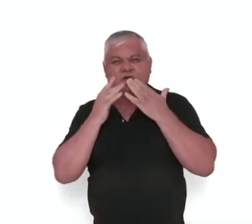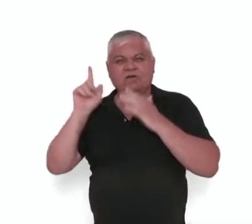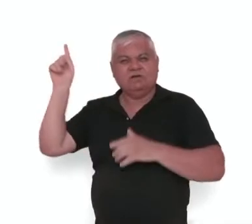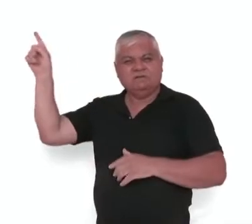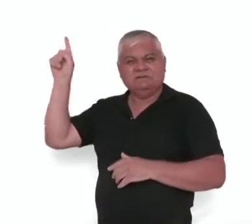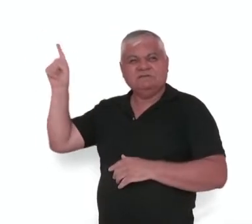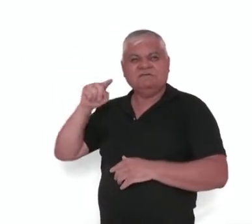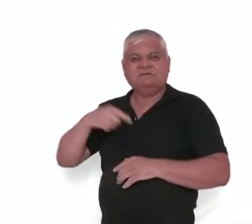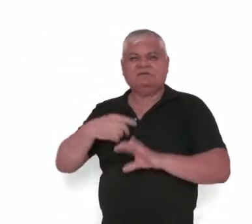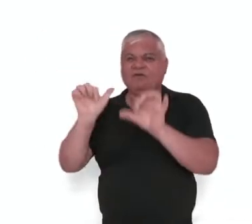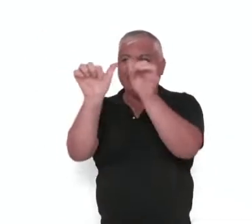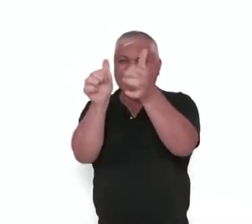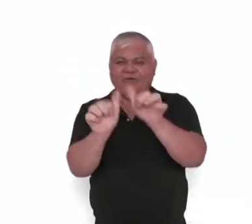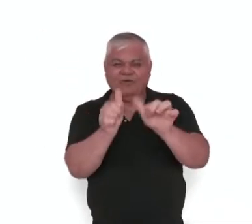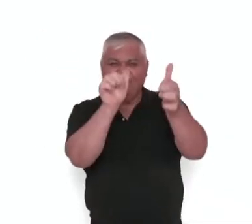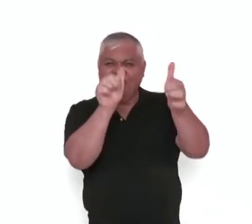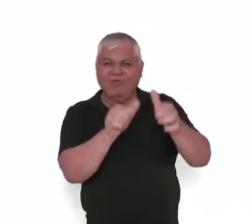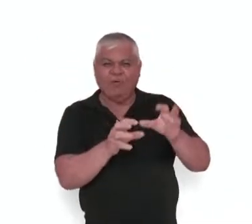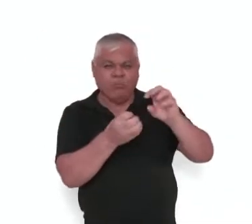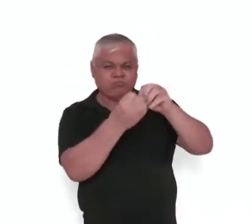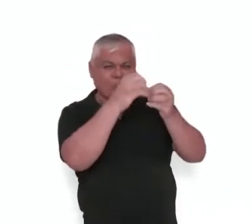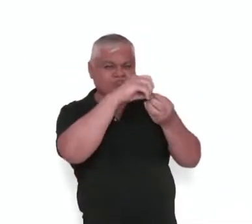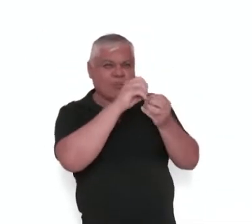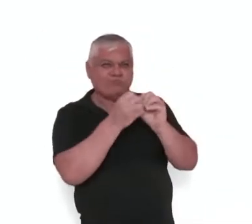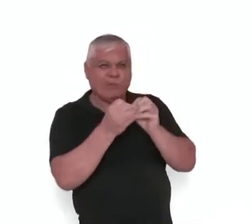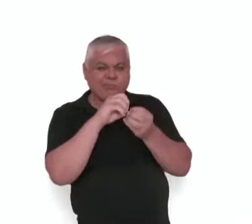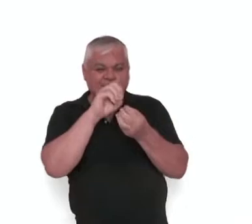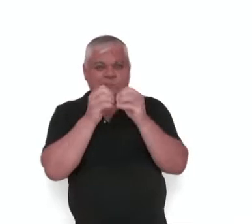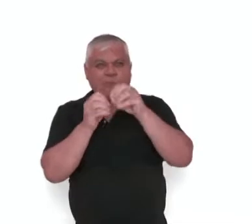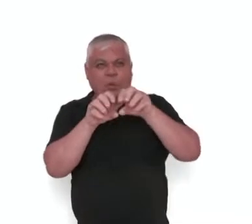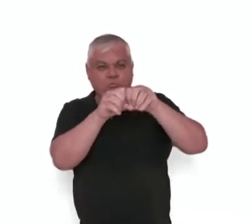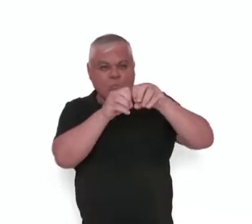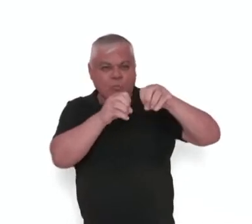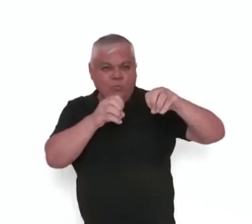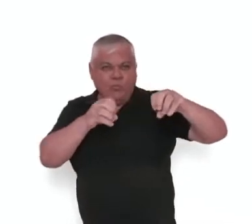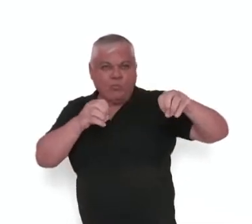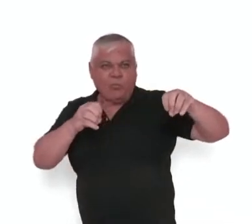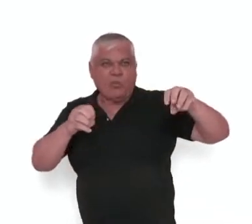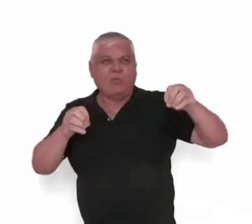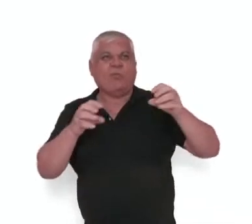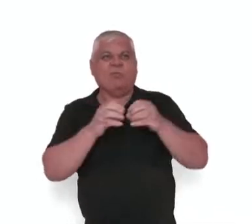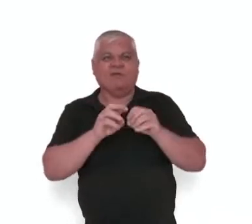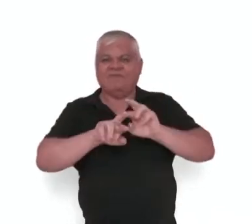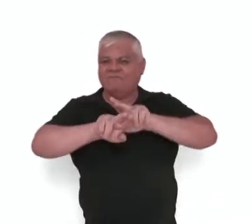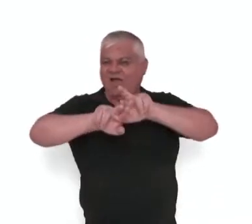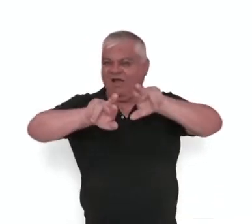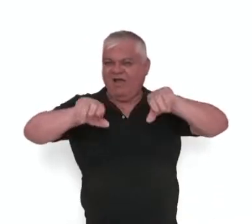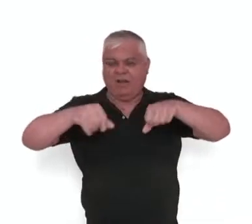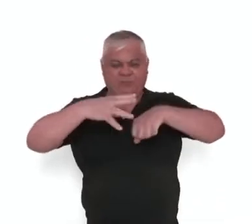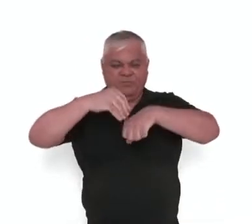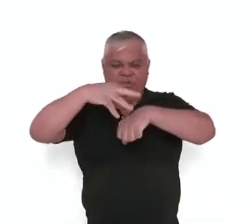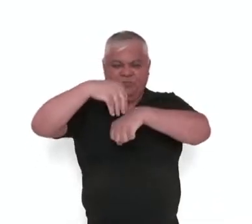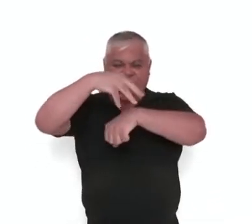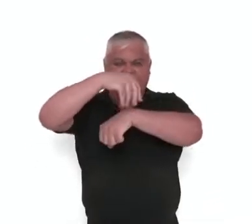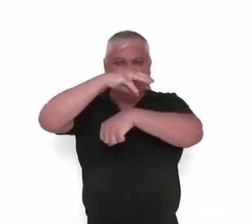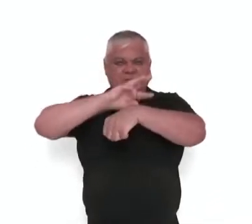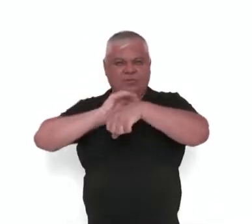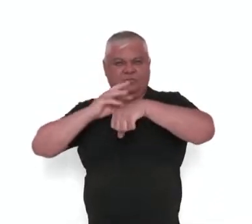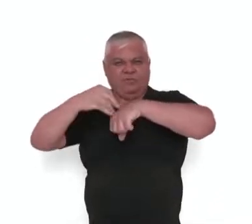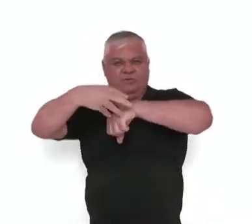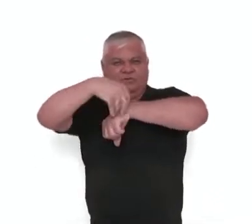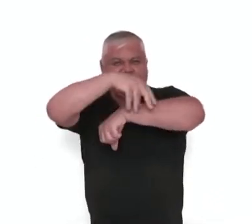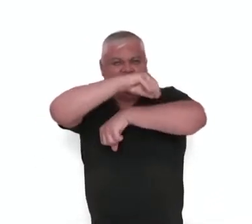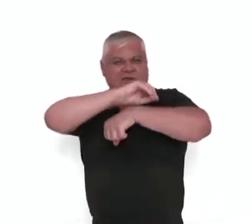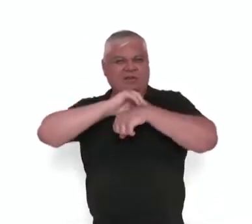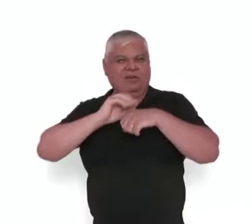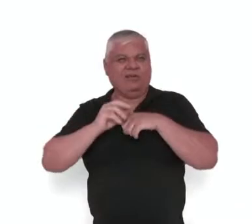até o formato de algumas, né? A Streptococcus, né? A Vibrião, Coccus, né?